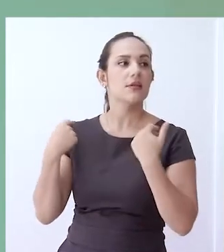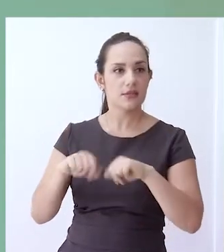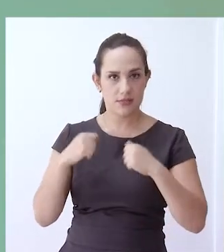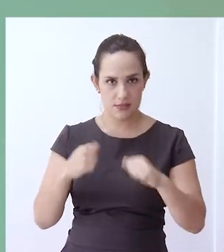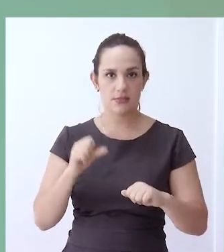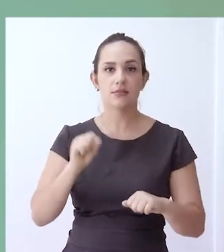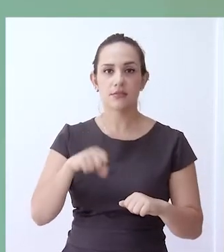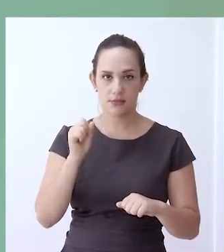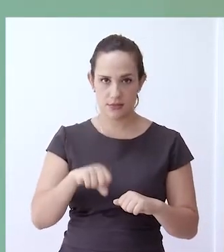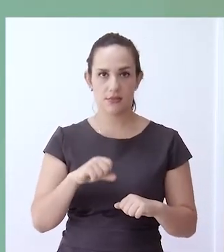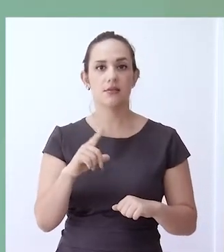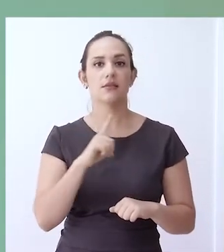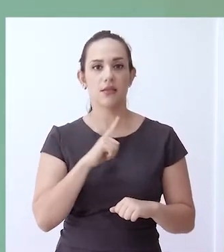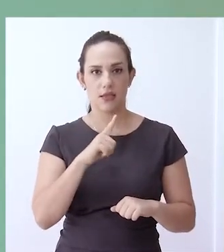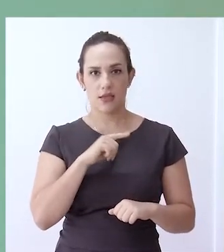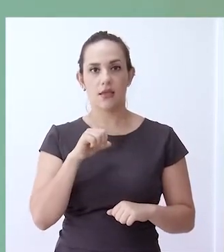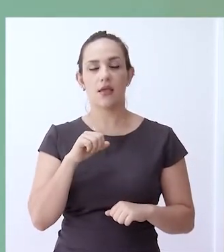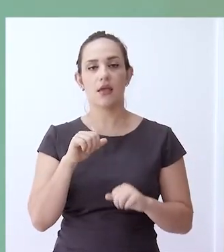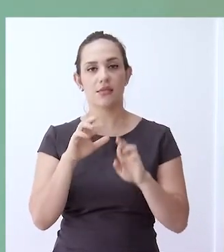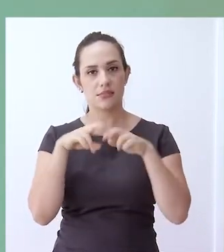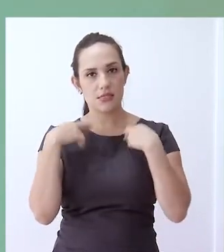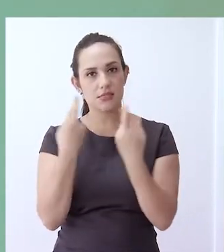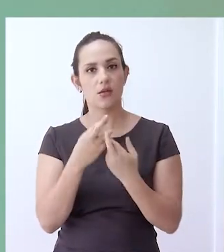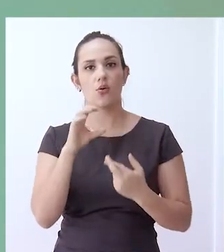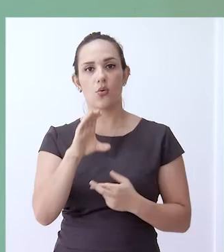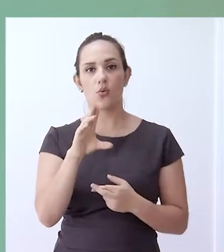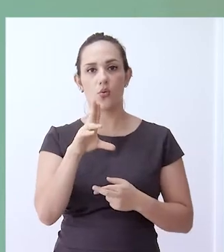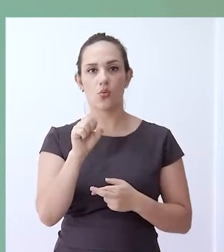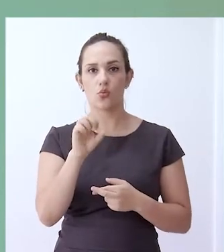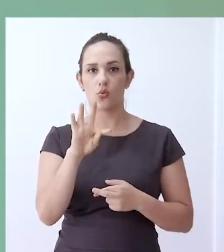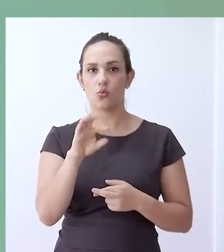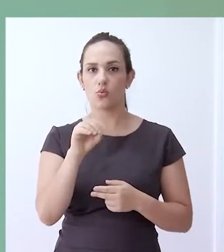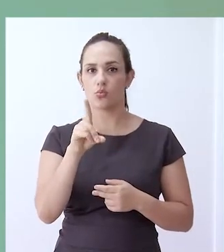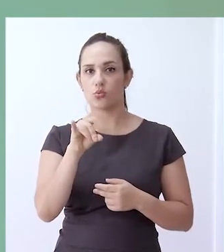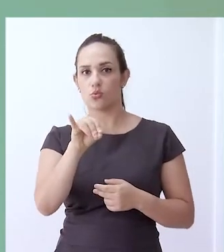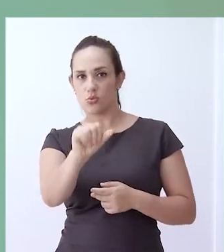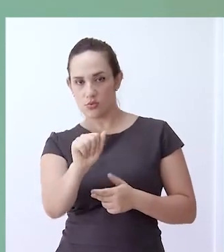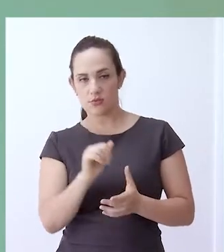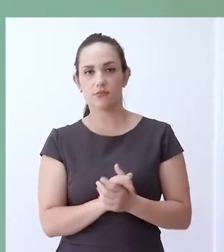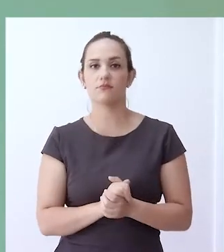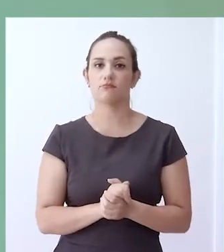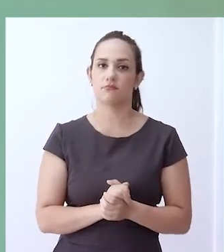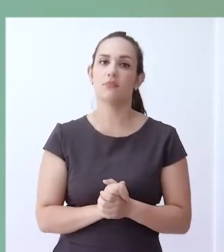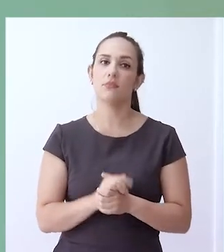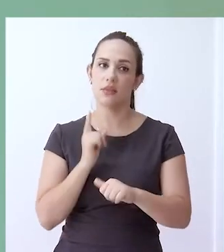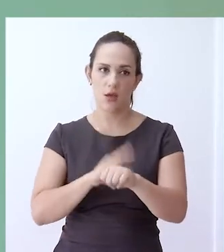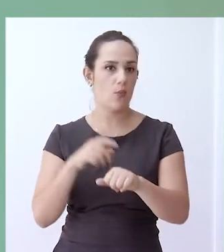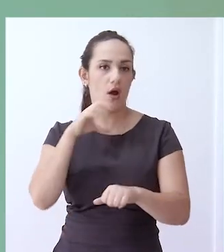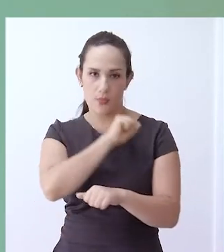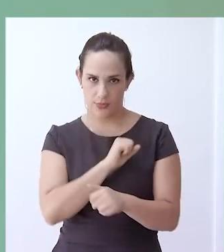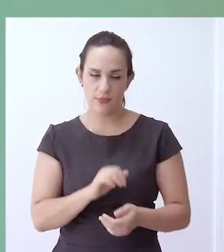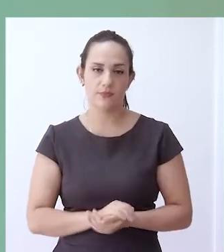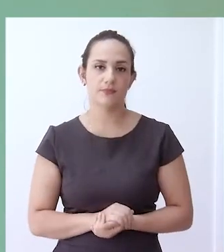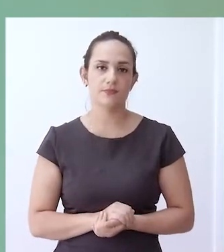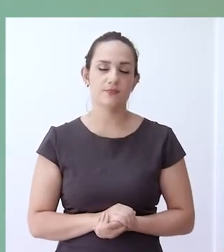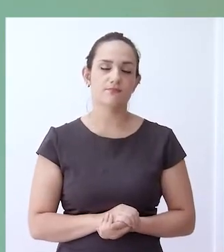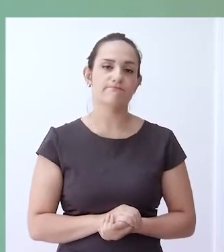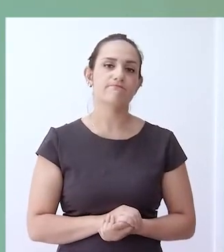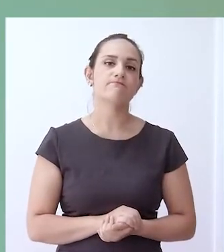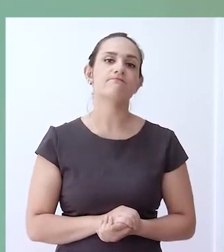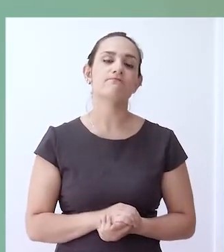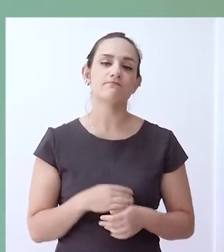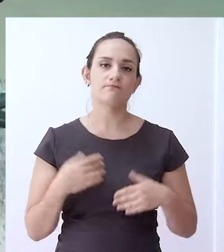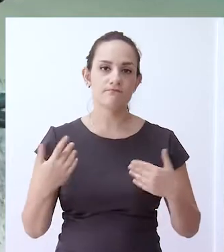condenatória, deve ser levada às audiências de custódia, ou seja, apresentadas ao juiz no prazo mais